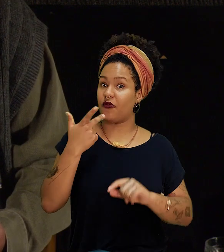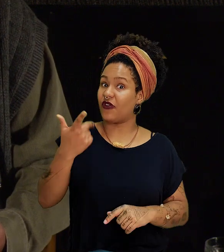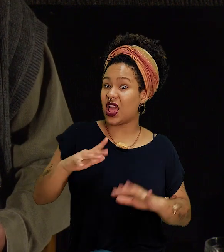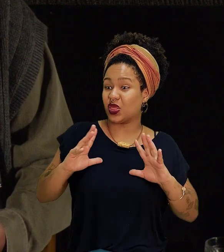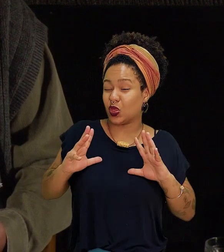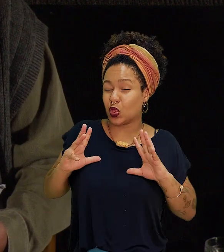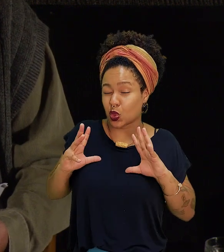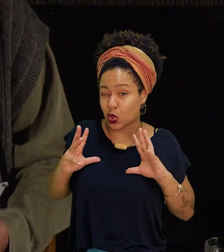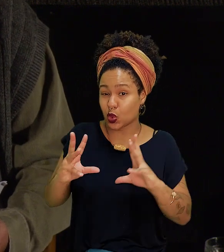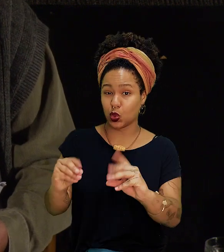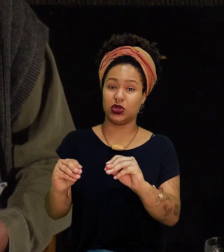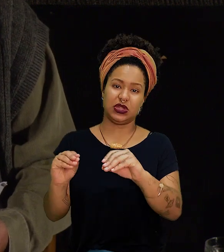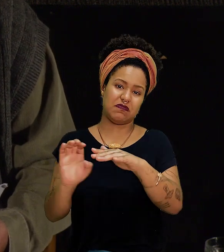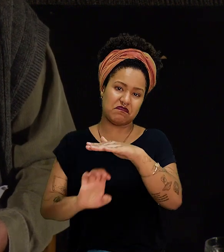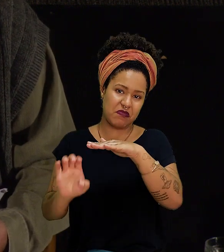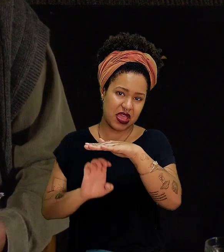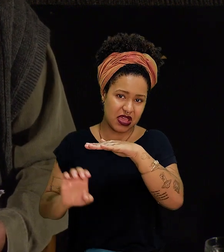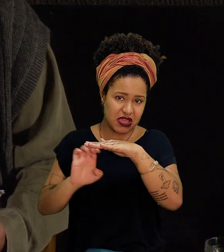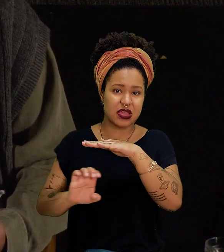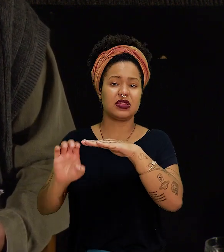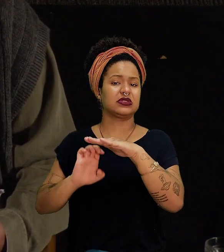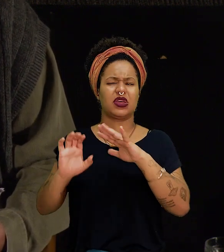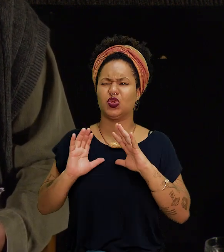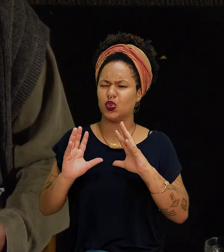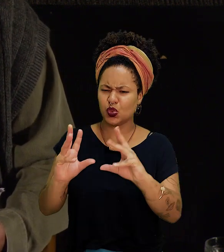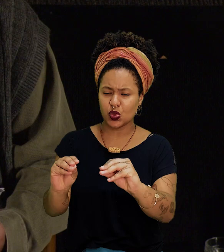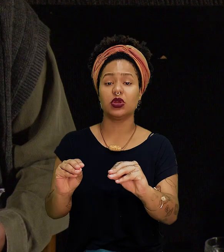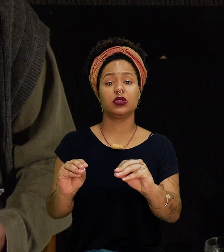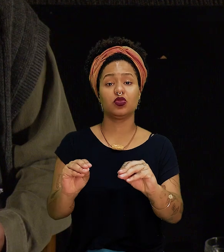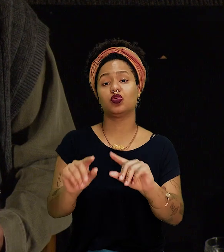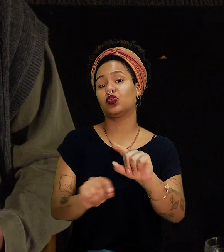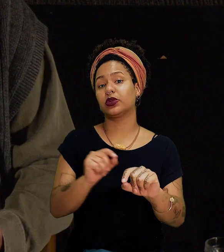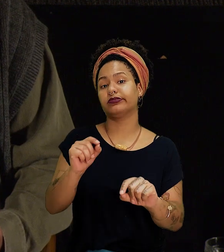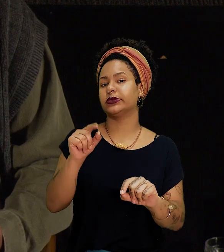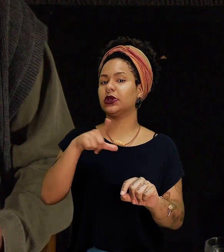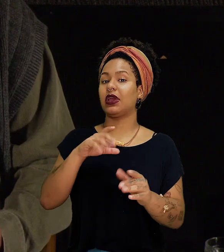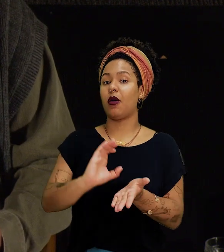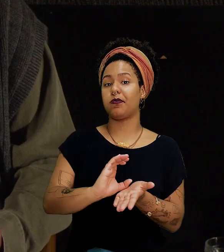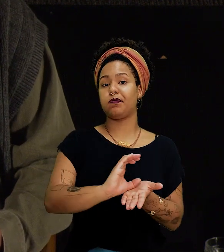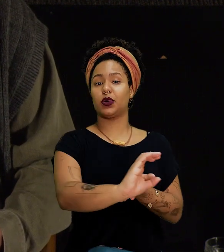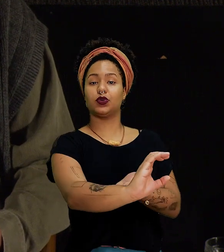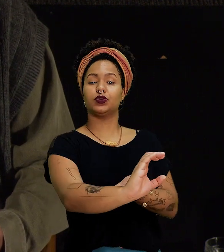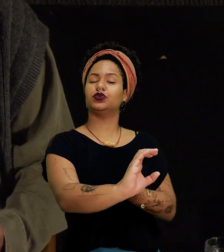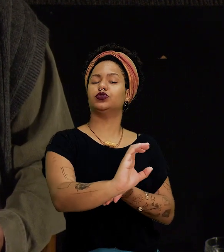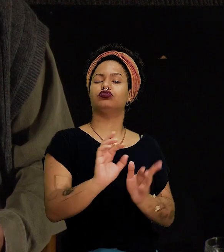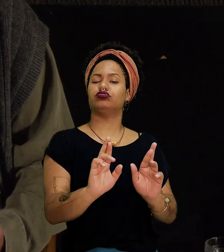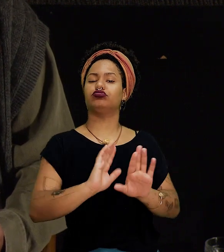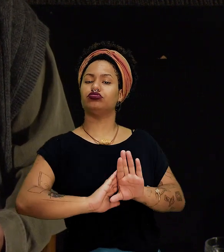vou reforçar, todas as empresas têm como previsão de